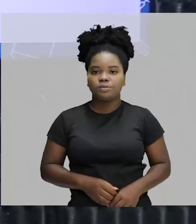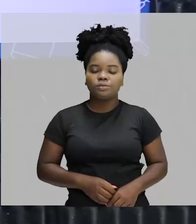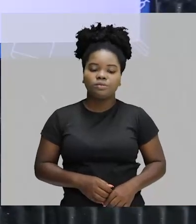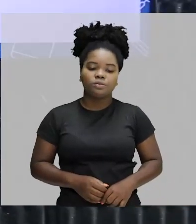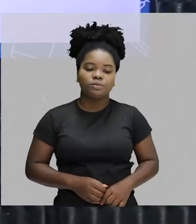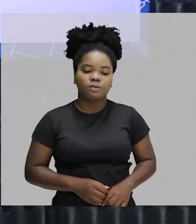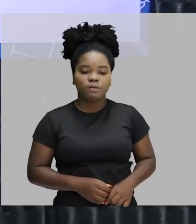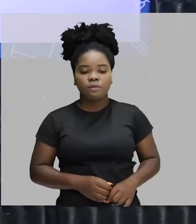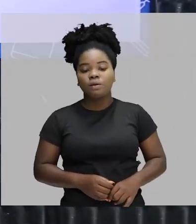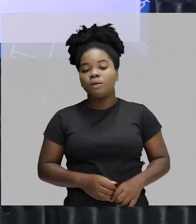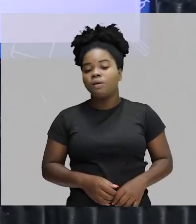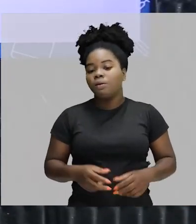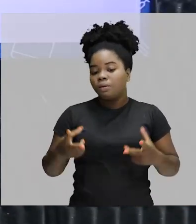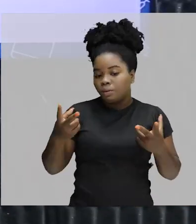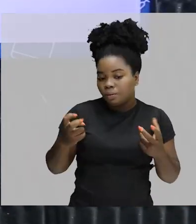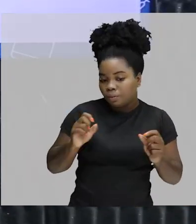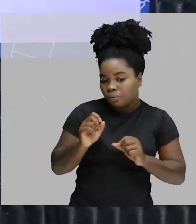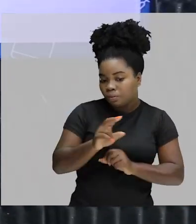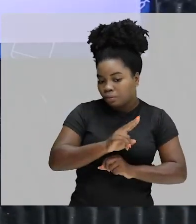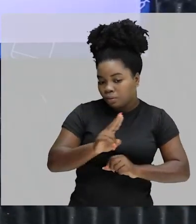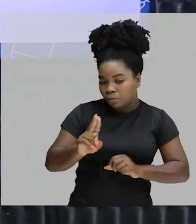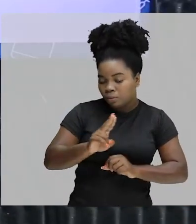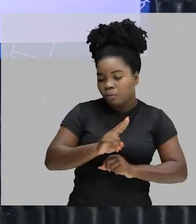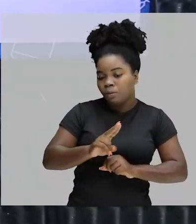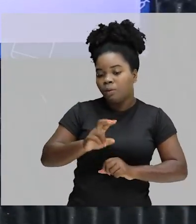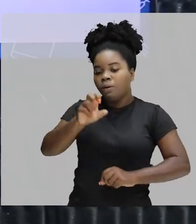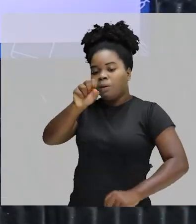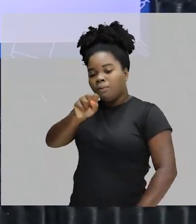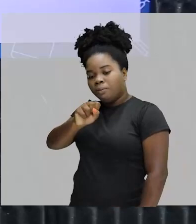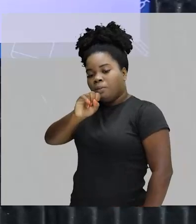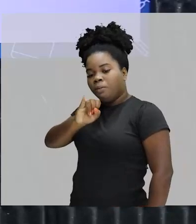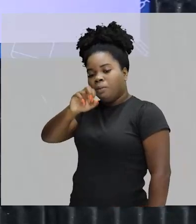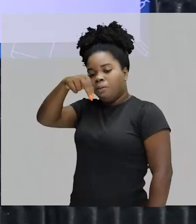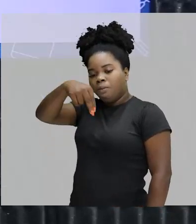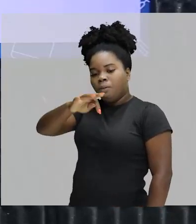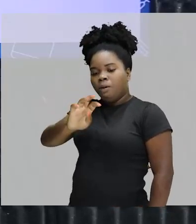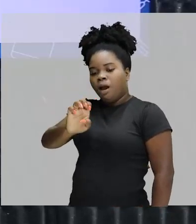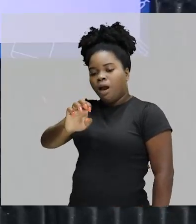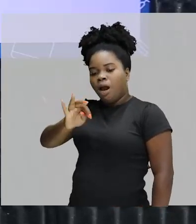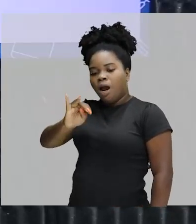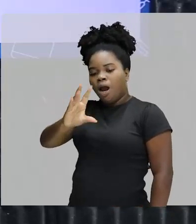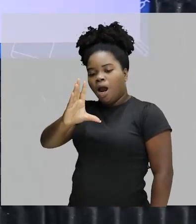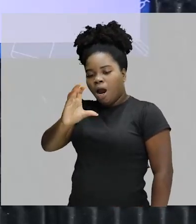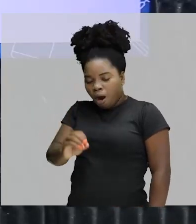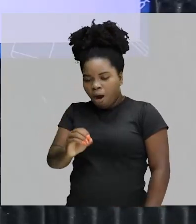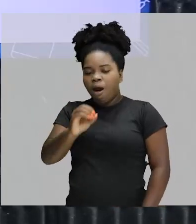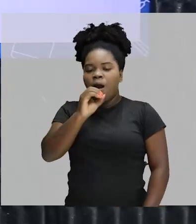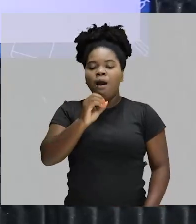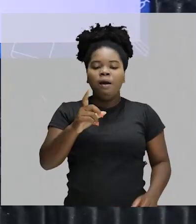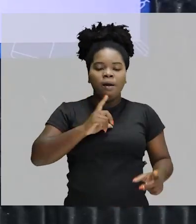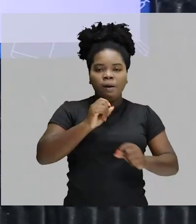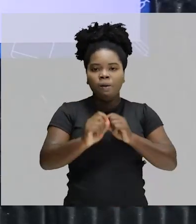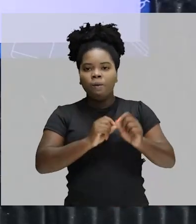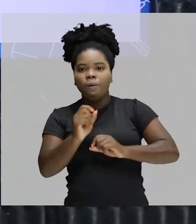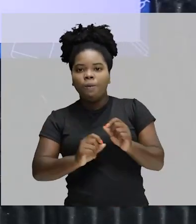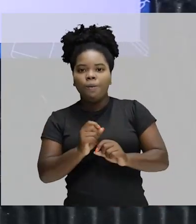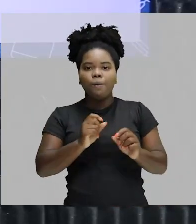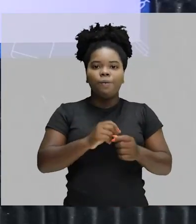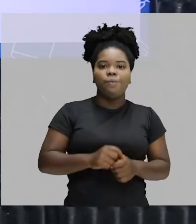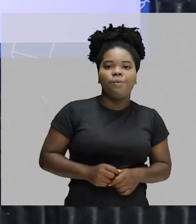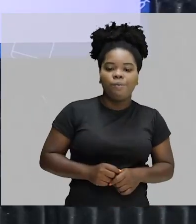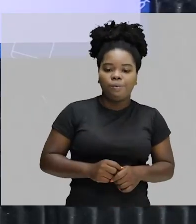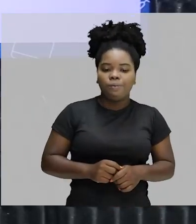né? Então, como vocês podem ver, o nome sintético é como se ele estivesse sintetizando ele pega uma palavra e sintetiza, dá ali